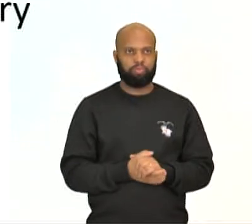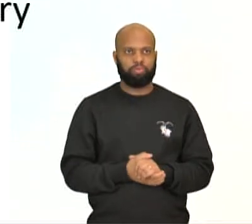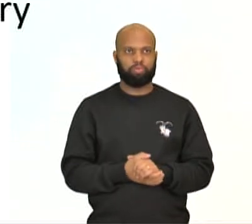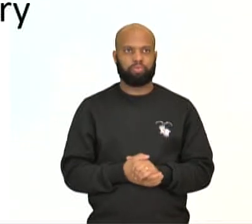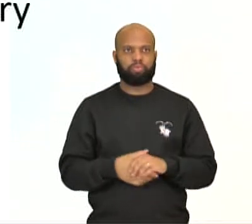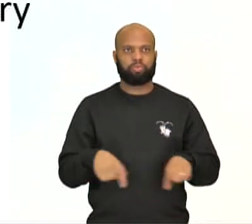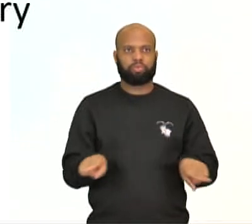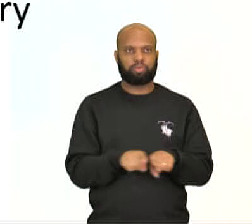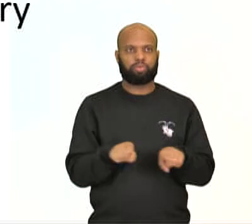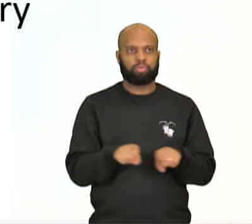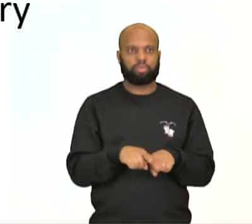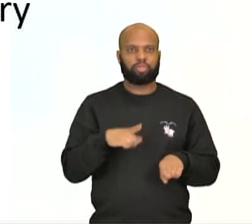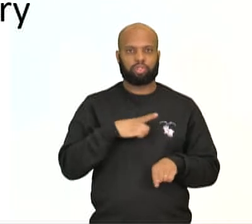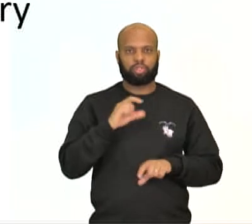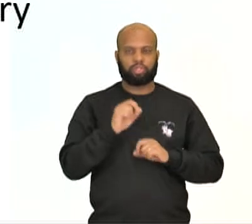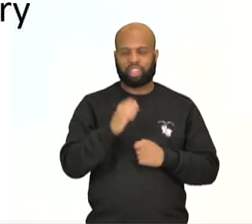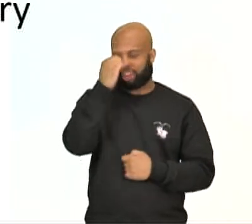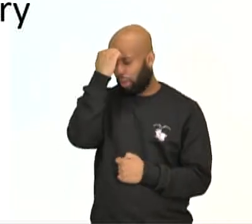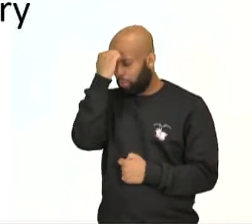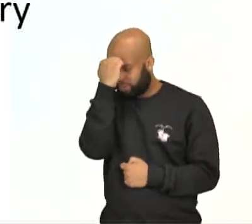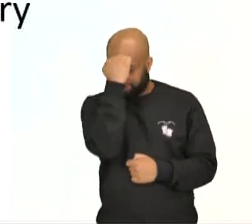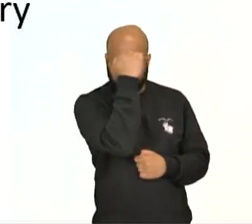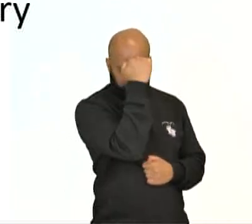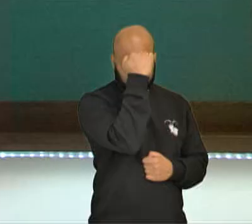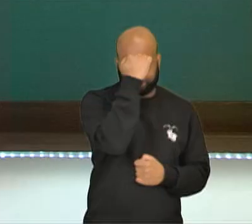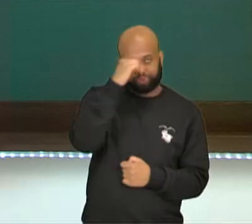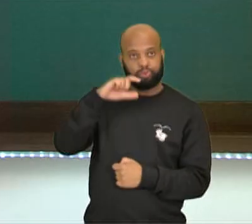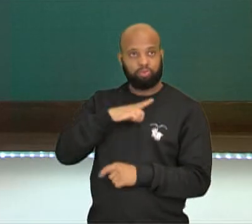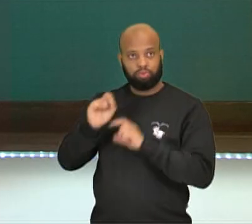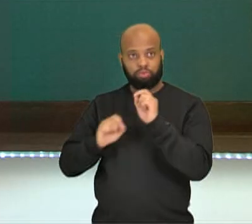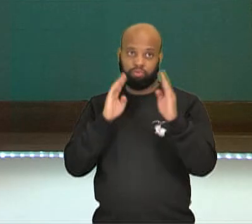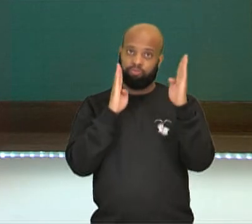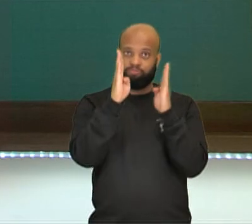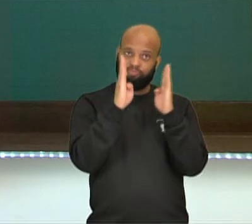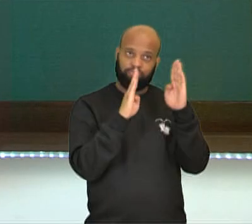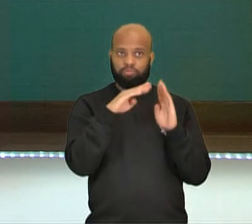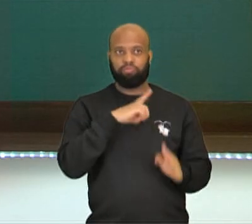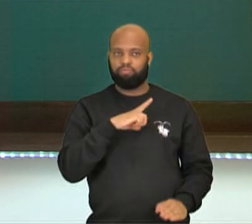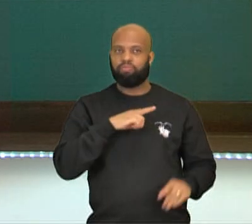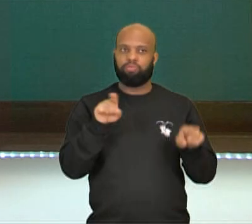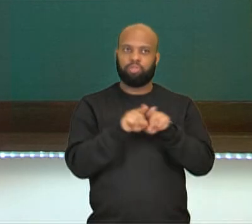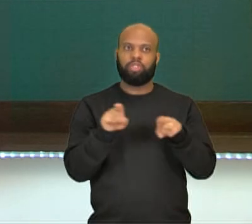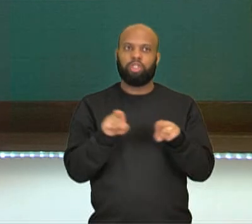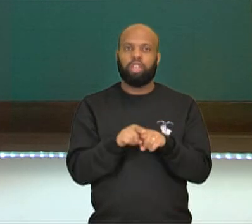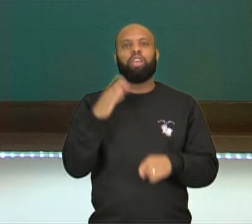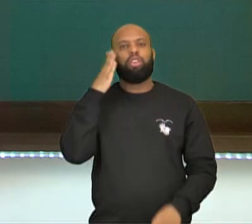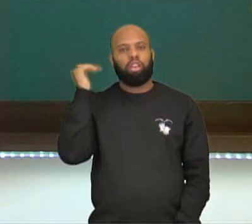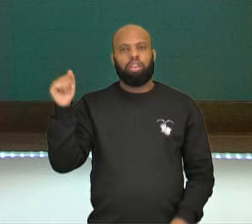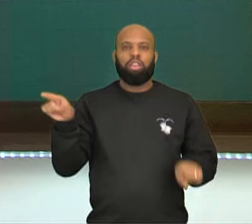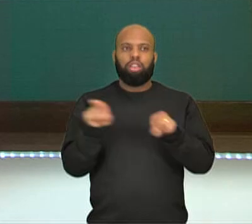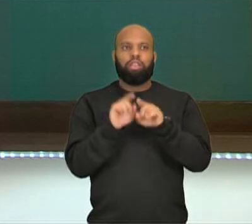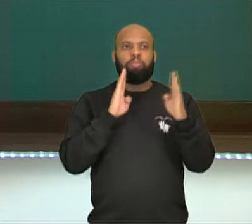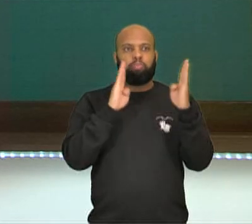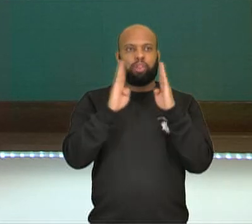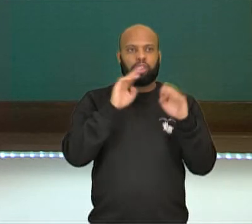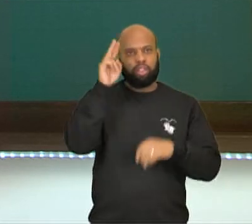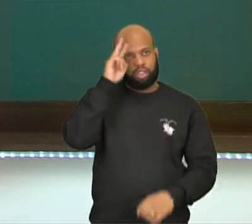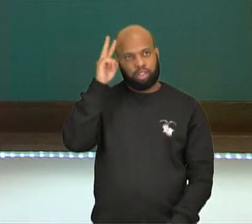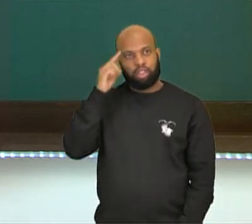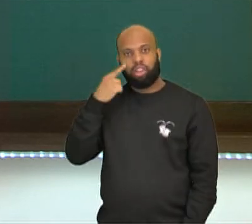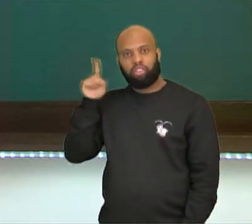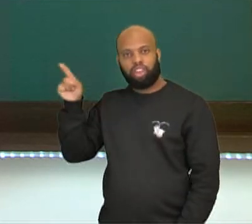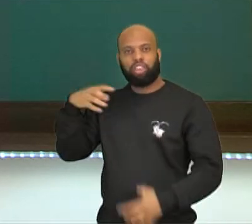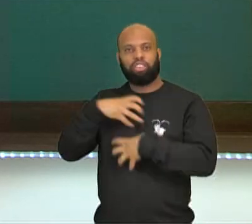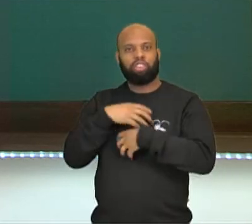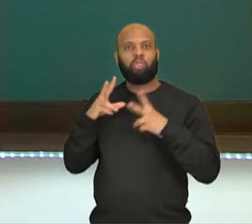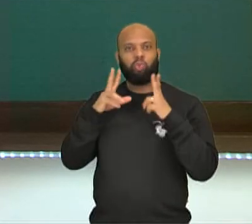O country, que foi uma tendência bem grande numa determinada época da história. Estão vendo que eram